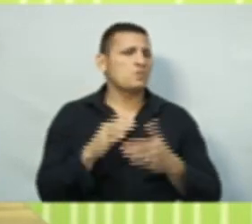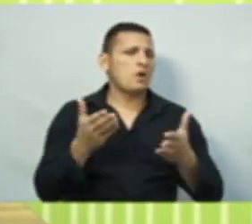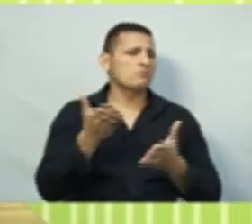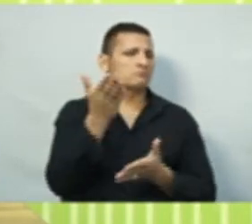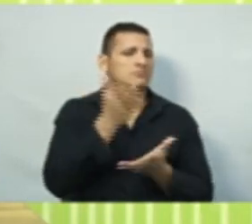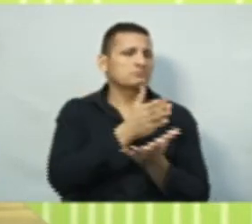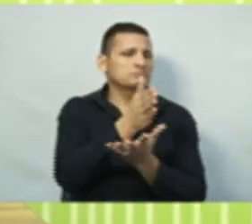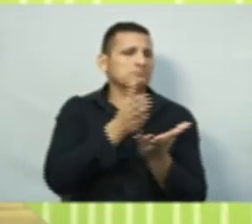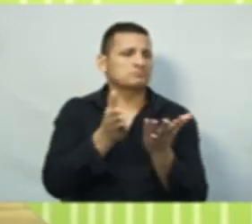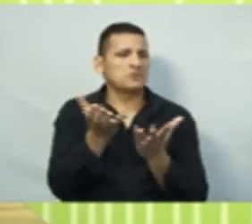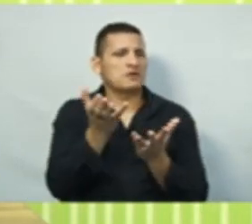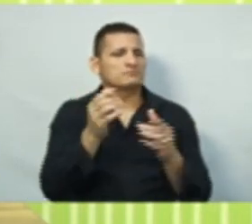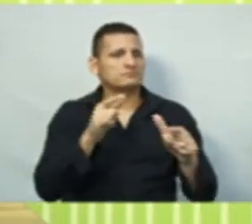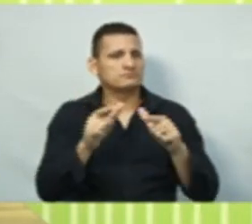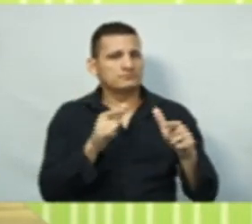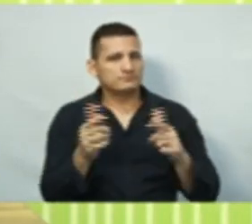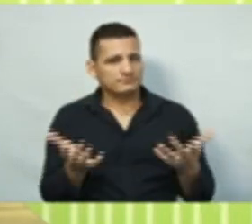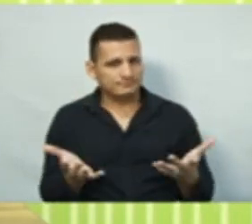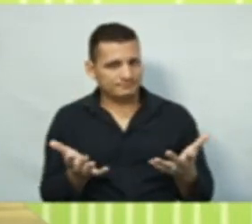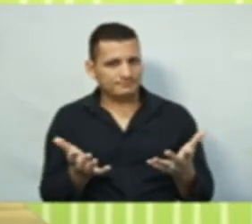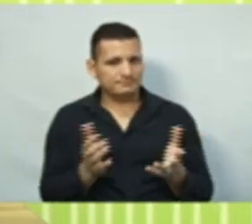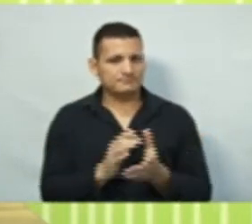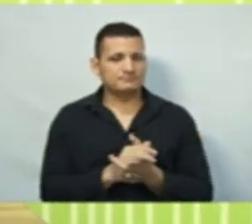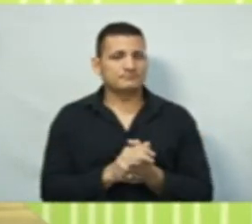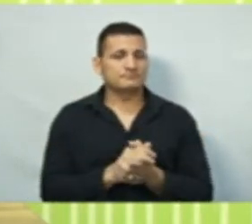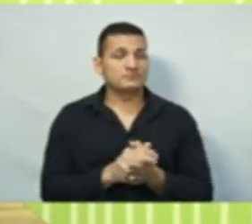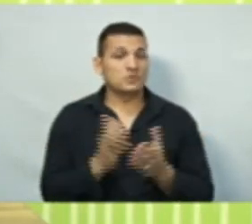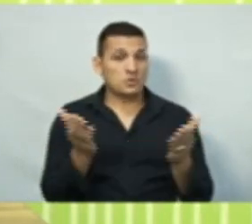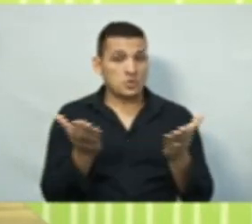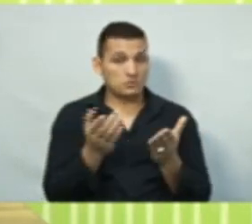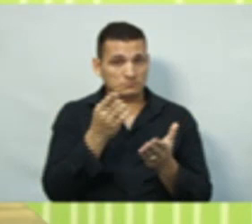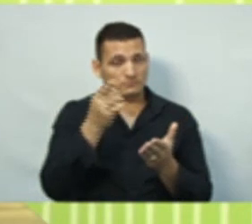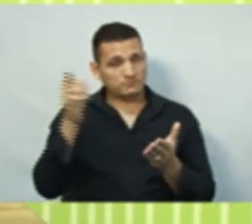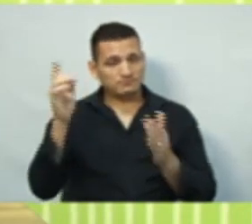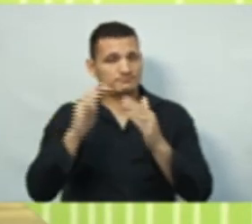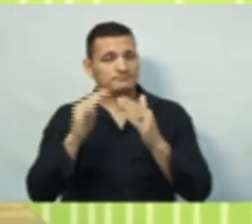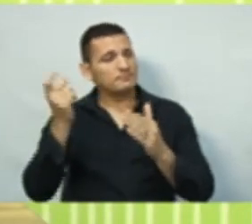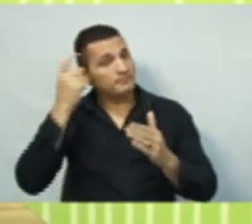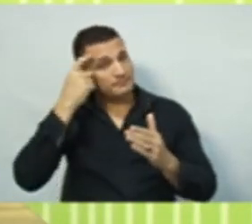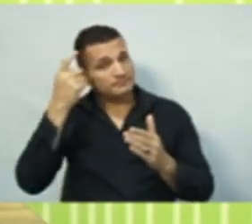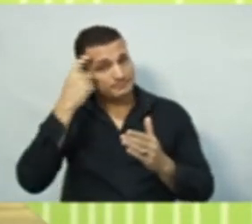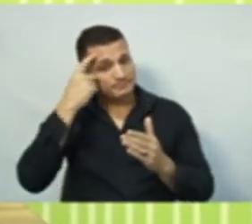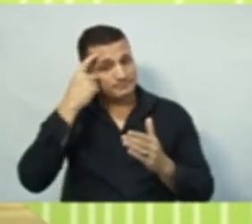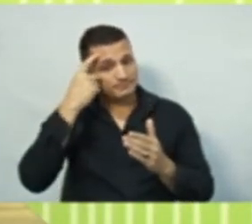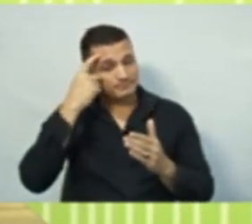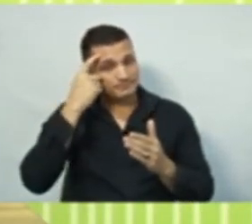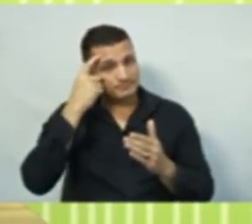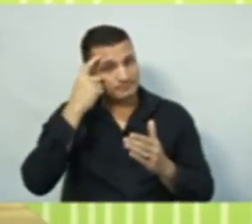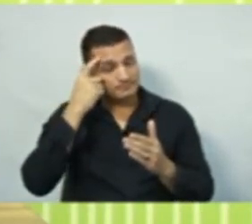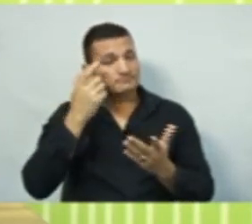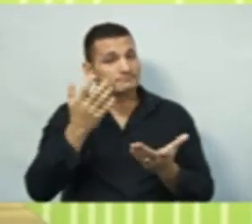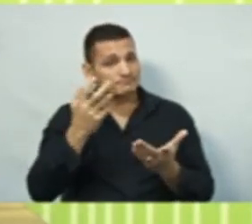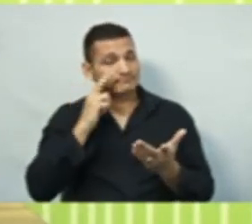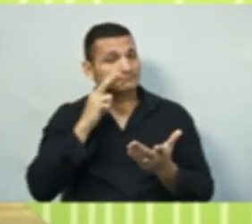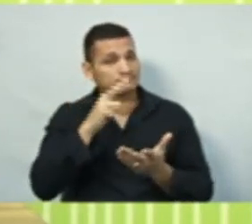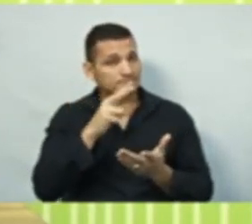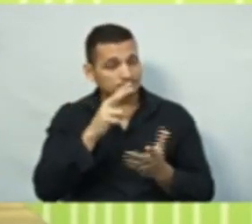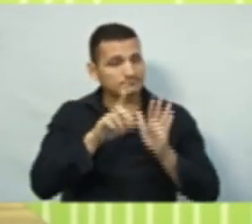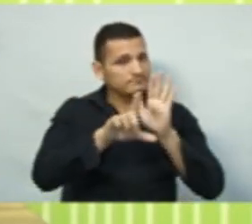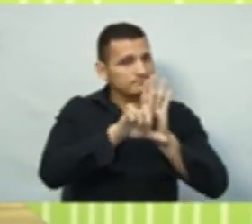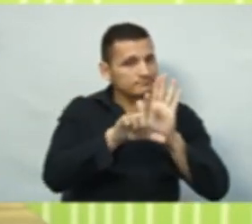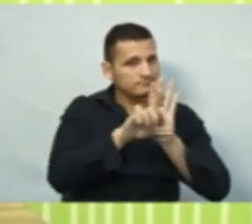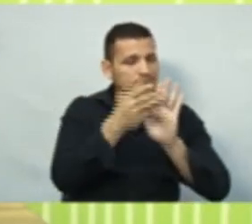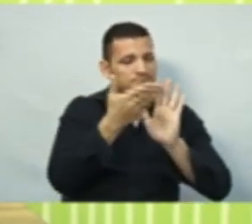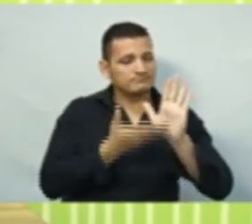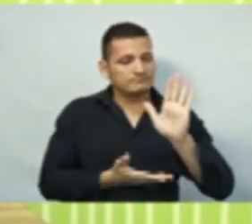gostaria de atuar? Vão para casa hoje pensando nisso. Já começaram a ver um pouquinho sobre a legislação,